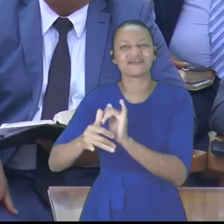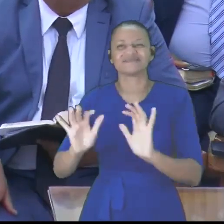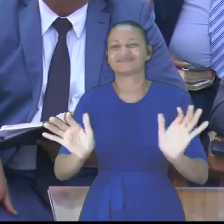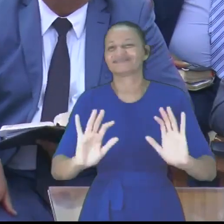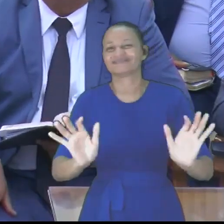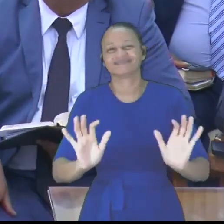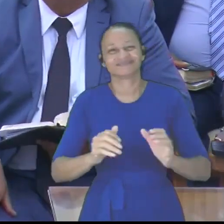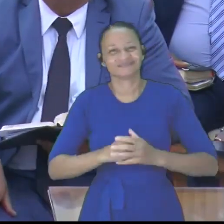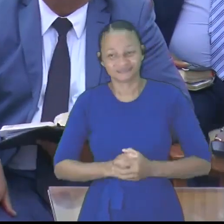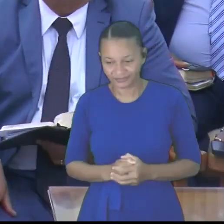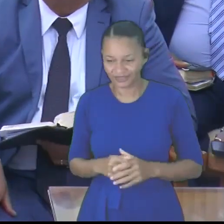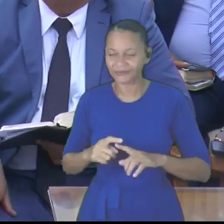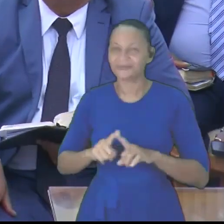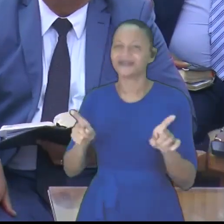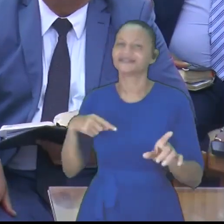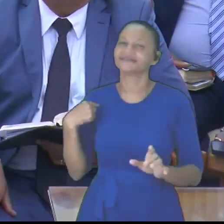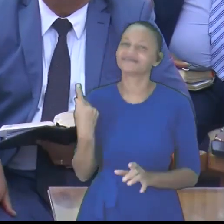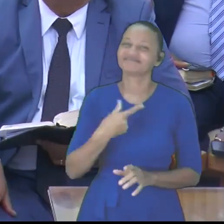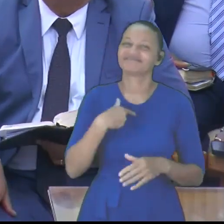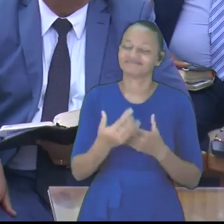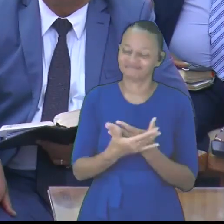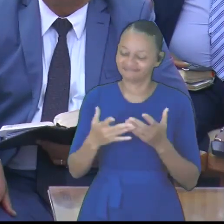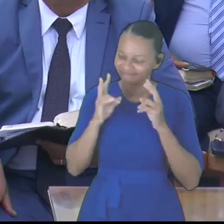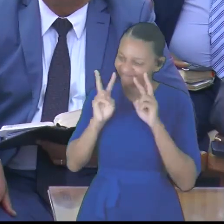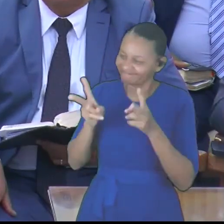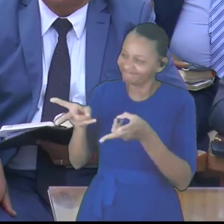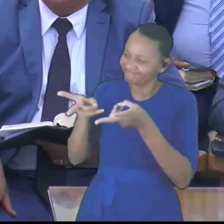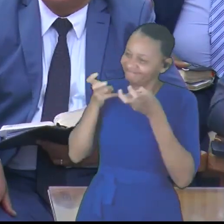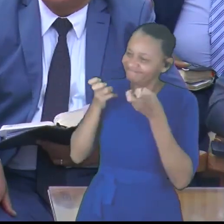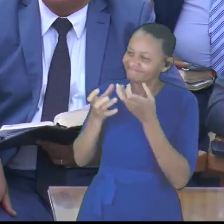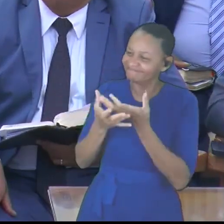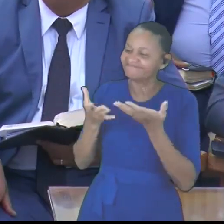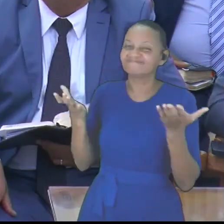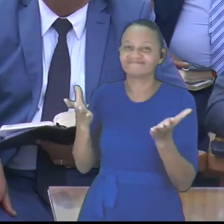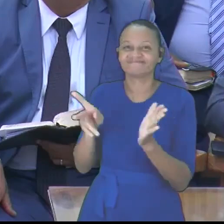mas nós mesmos vimos a sua glória.